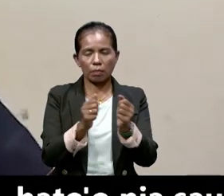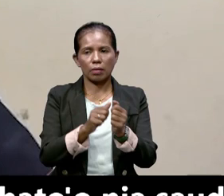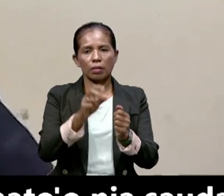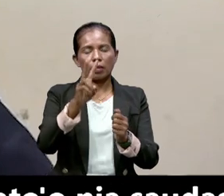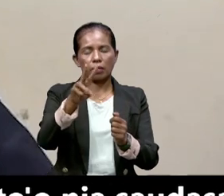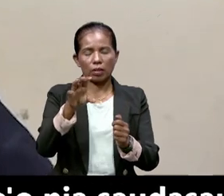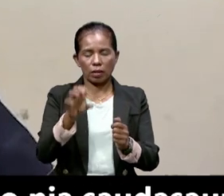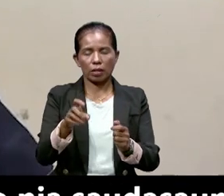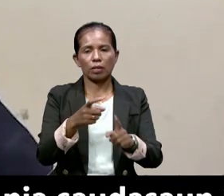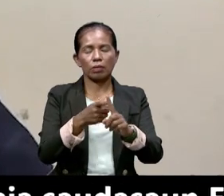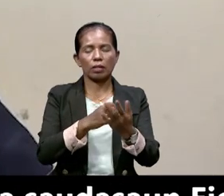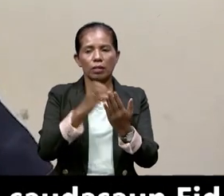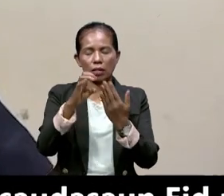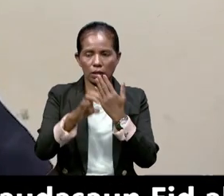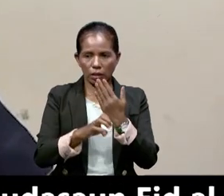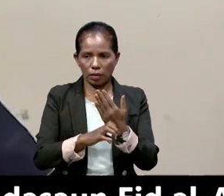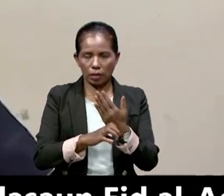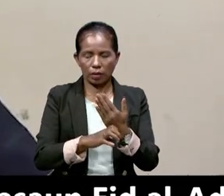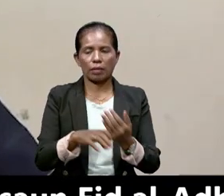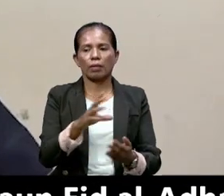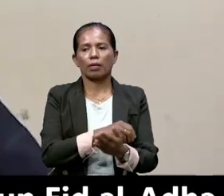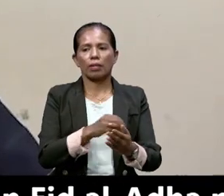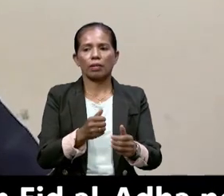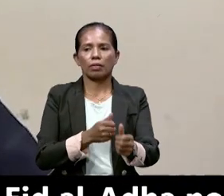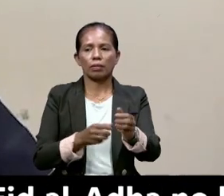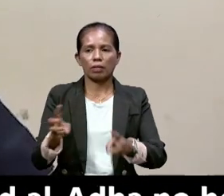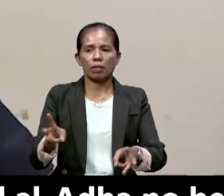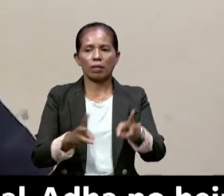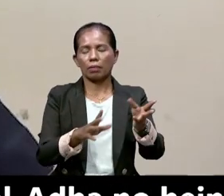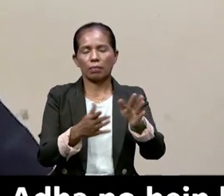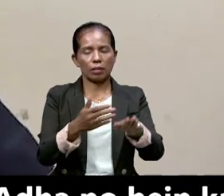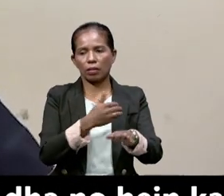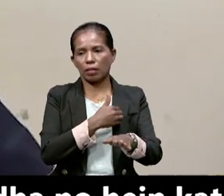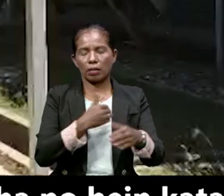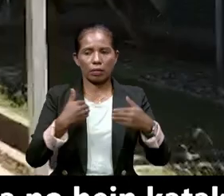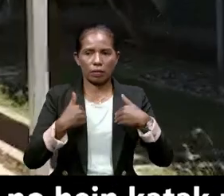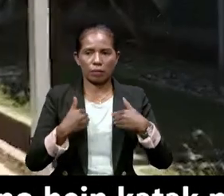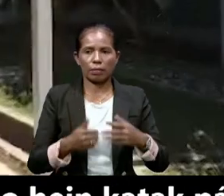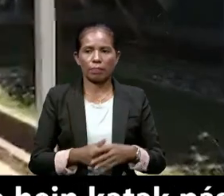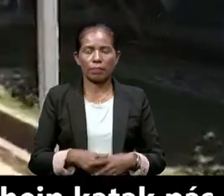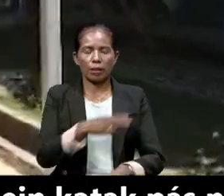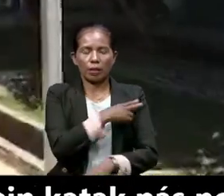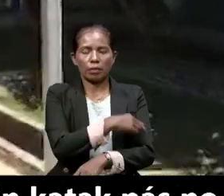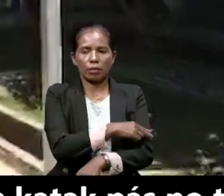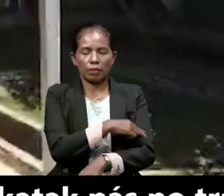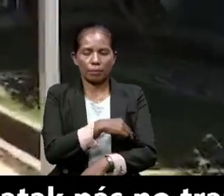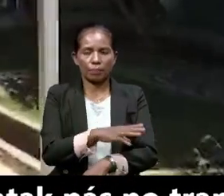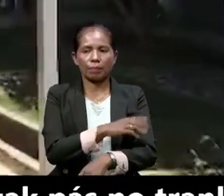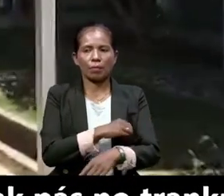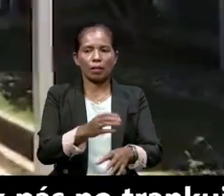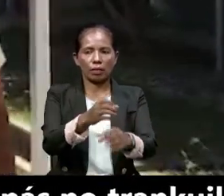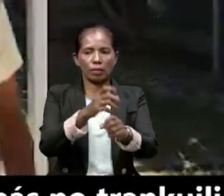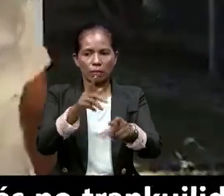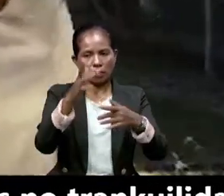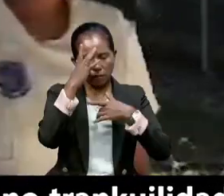Rusi janeiro to be sare mai une tu dalan mate sidokia. Sidok pelata. Hospital Regional Eduardo Ximenes simu